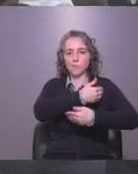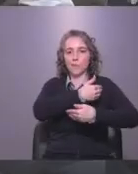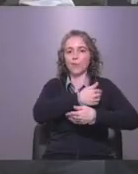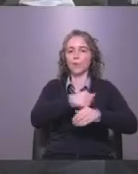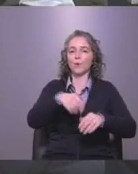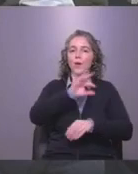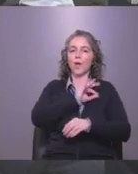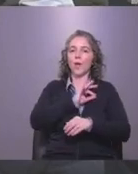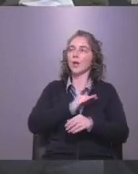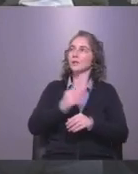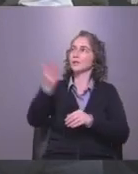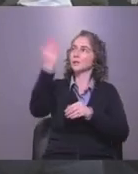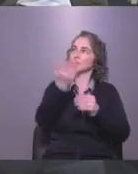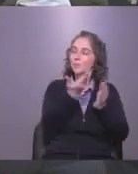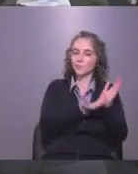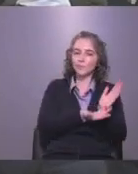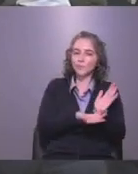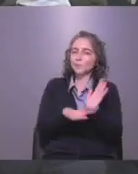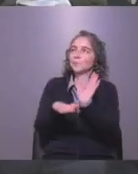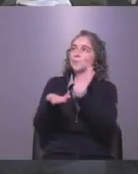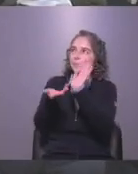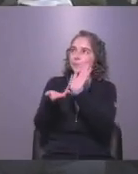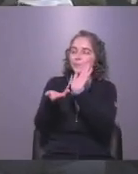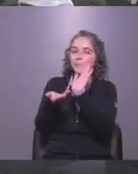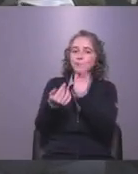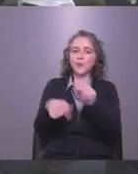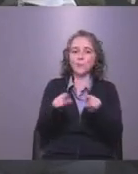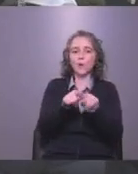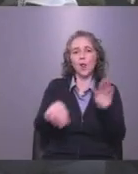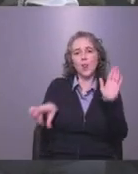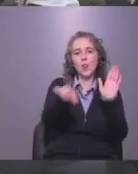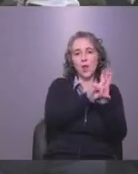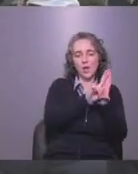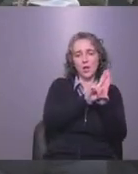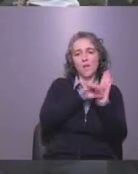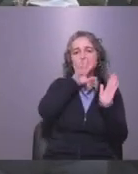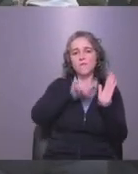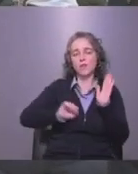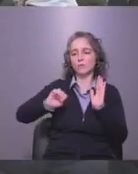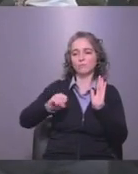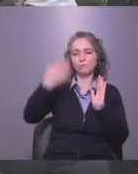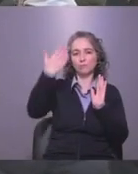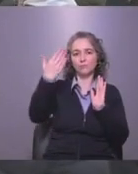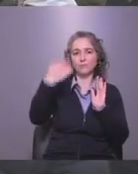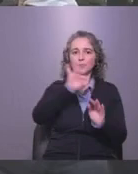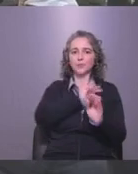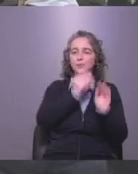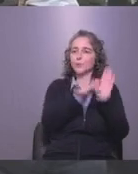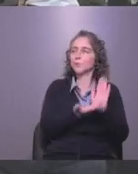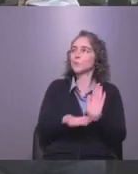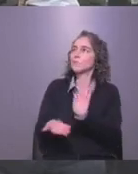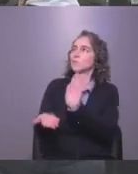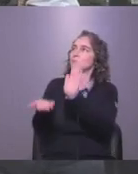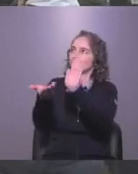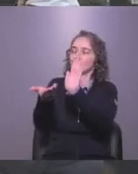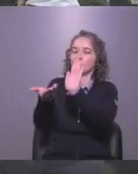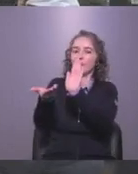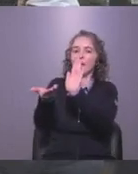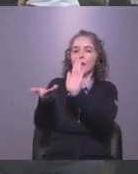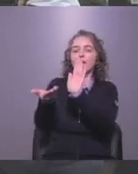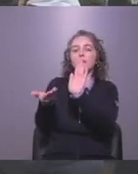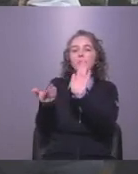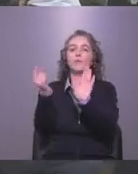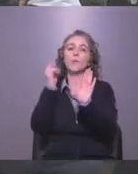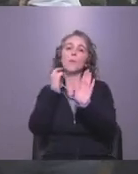filho primogênito varão será consagrado ao Senhor. E para oferecerem em sacrifício um par de rolas ou